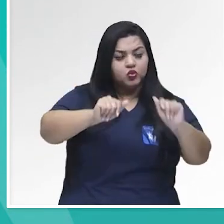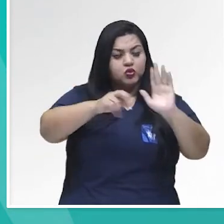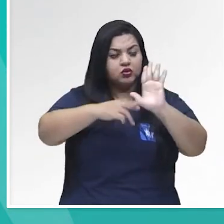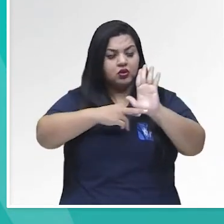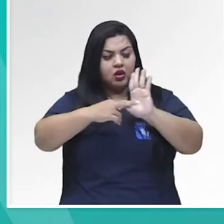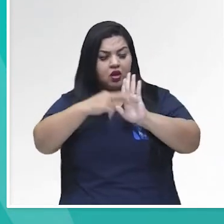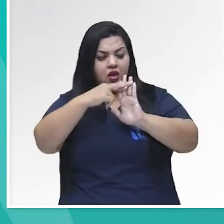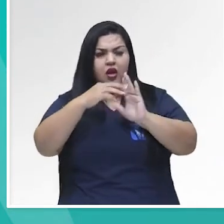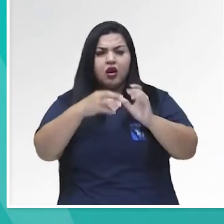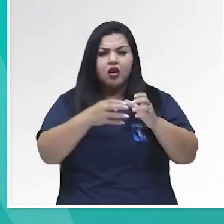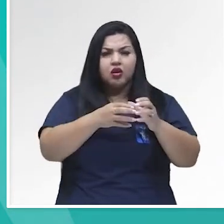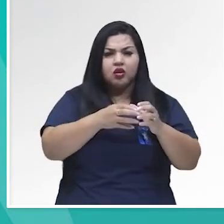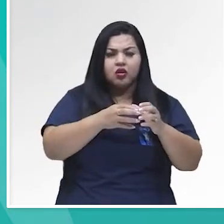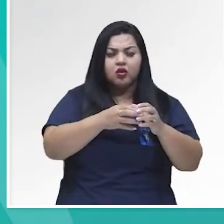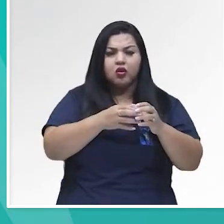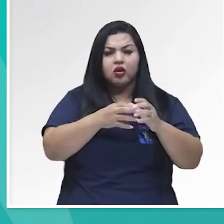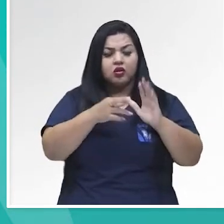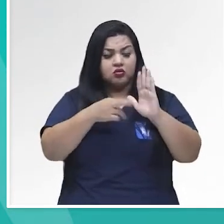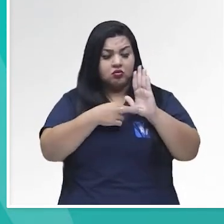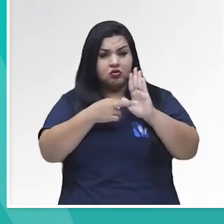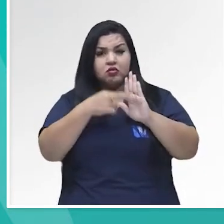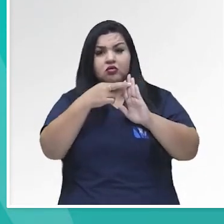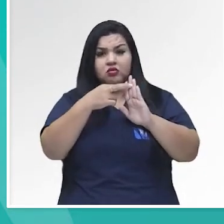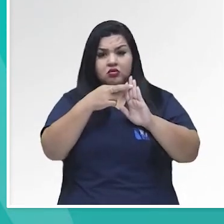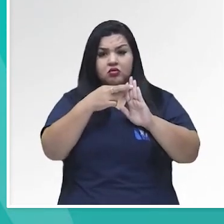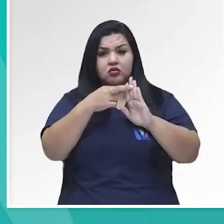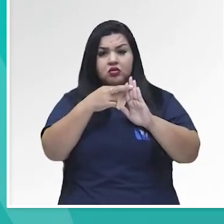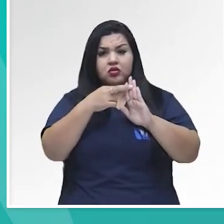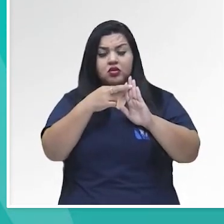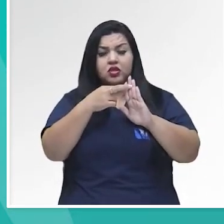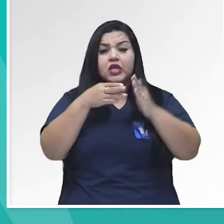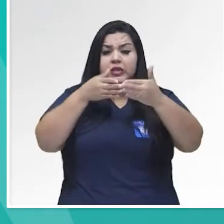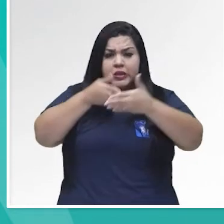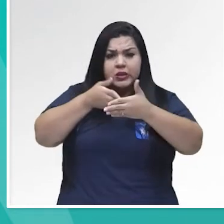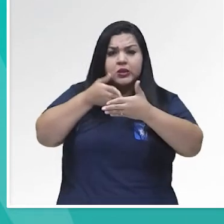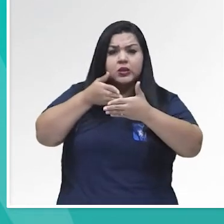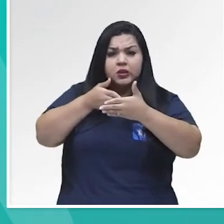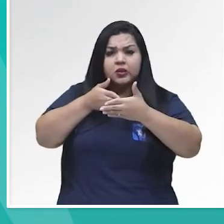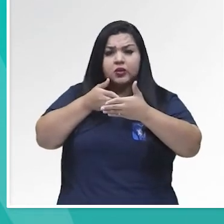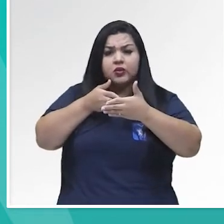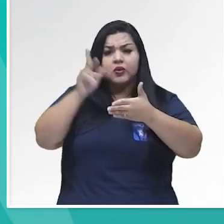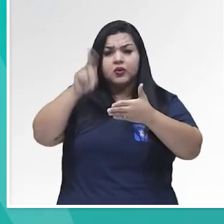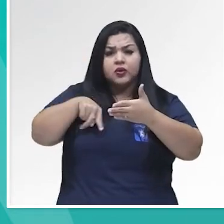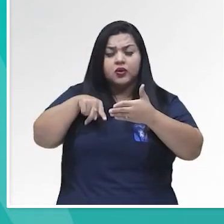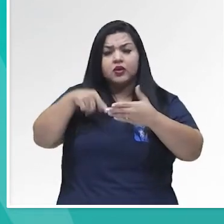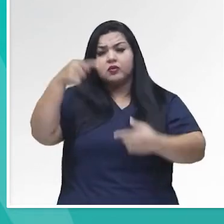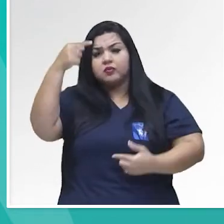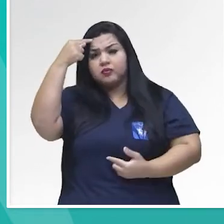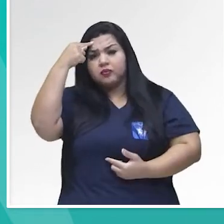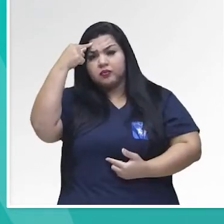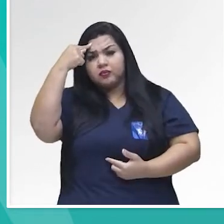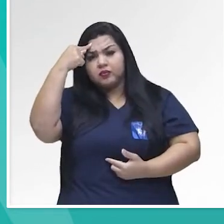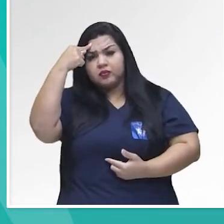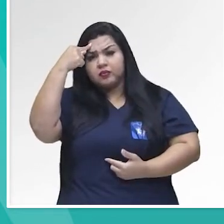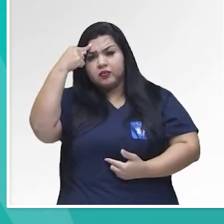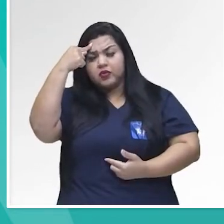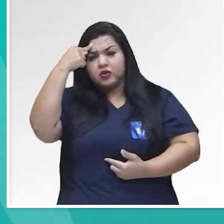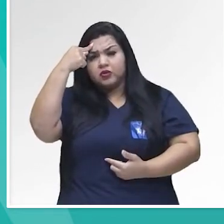regras, de normas, de limites que são